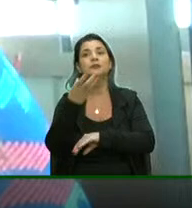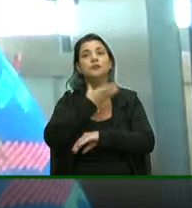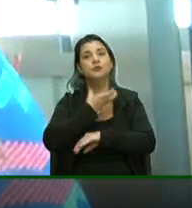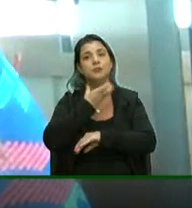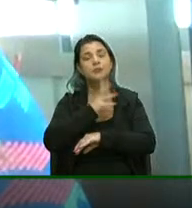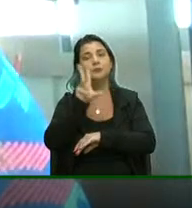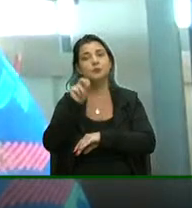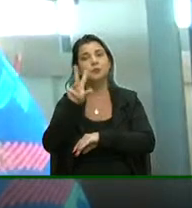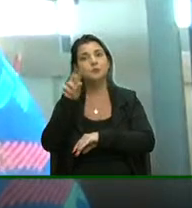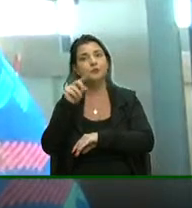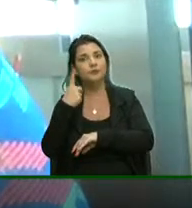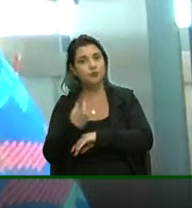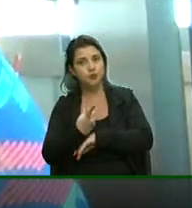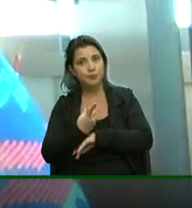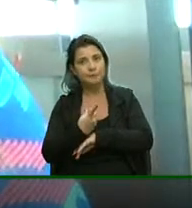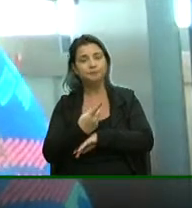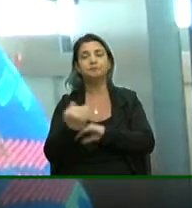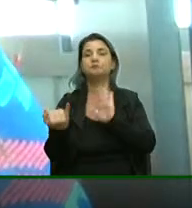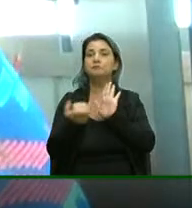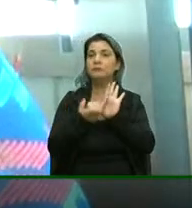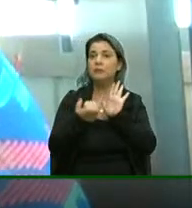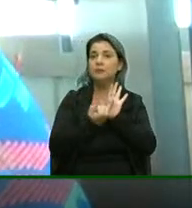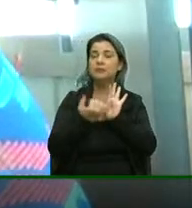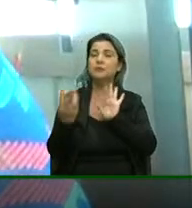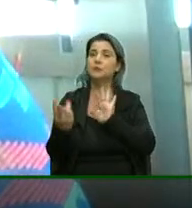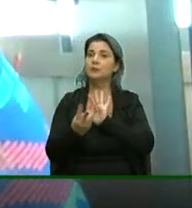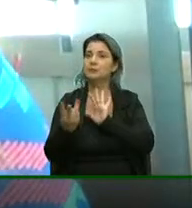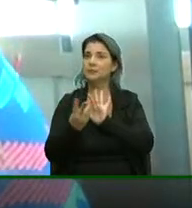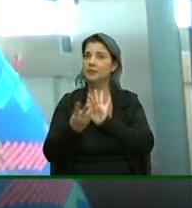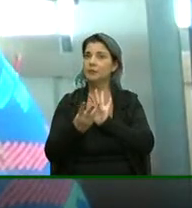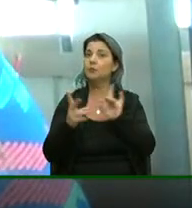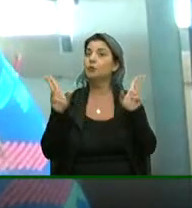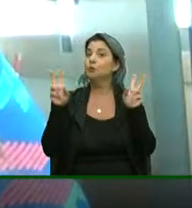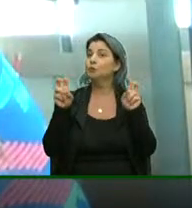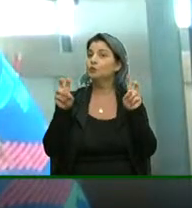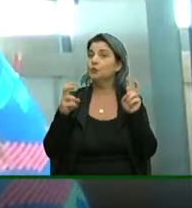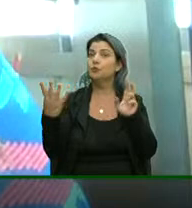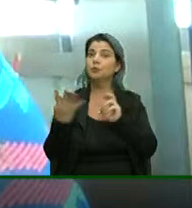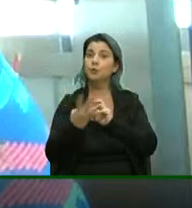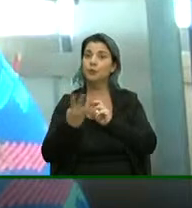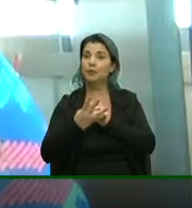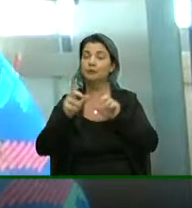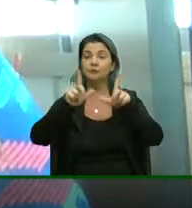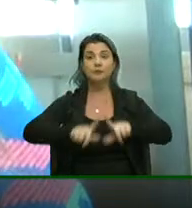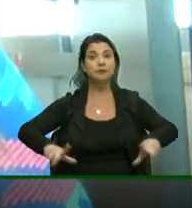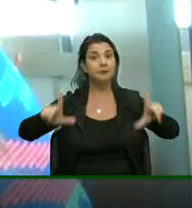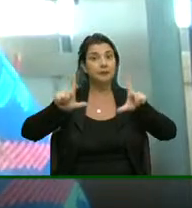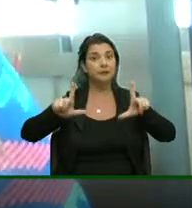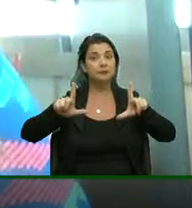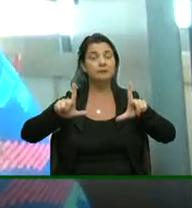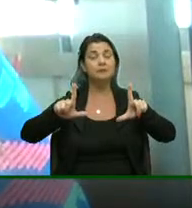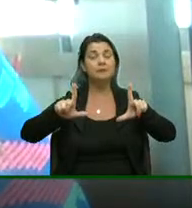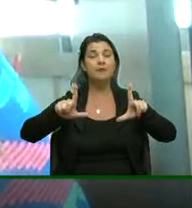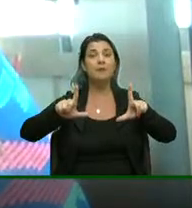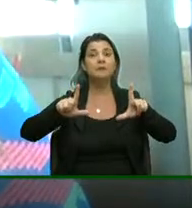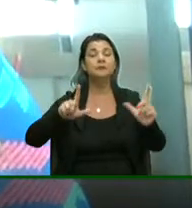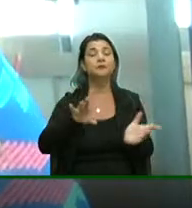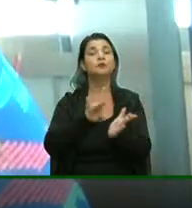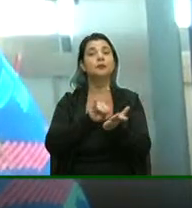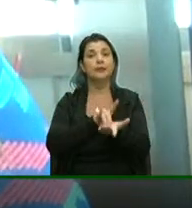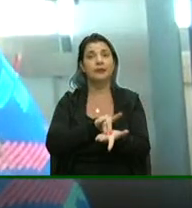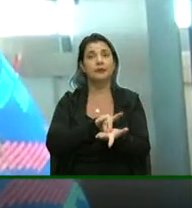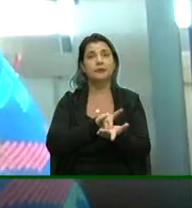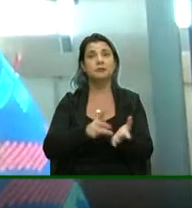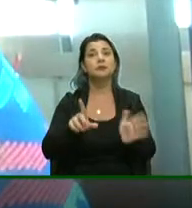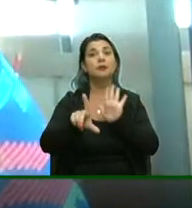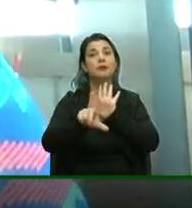fica suprimido o inciso 3º do item 1 do título 4 de serviço de trânsito da tabela de incidência do anexo